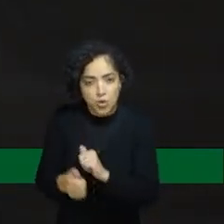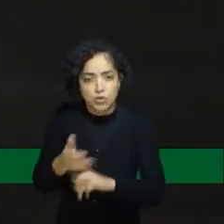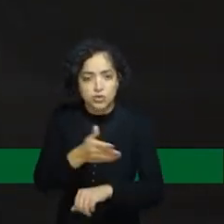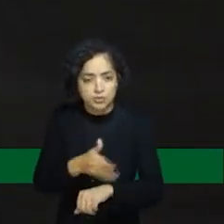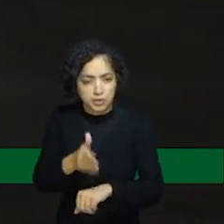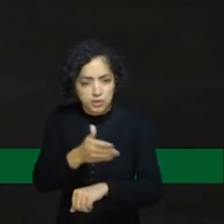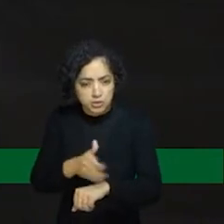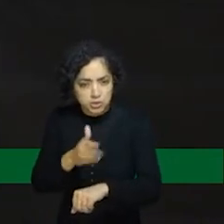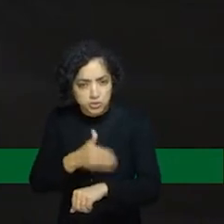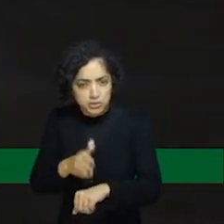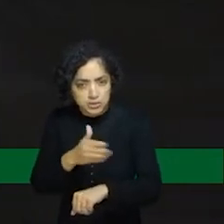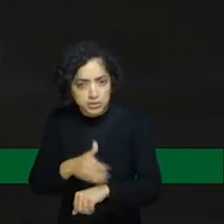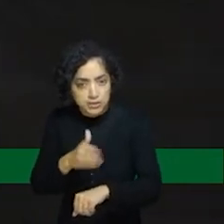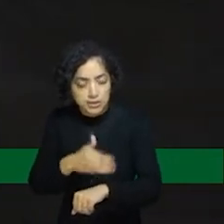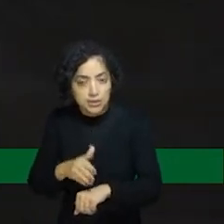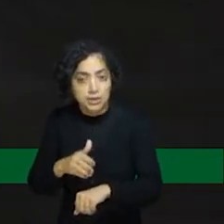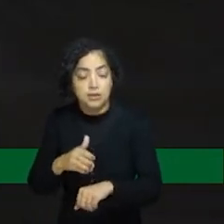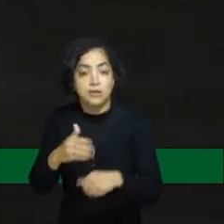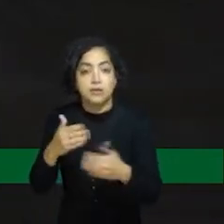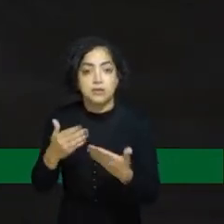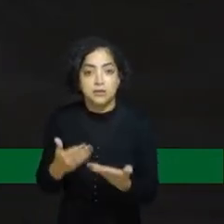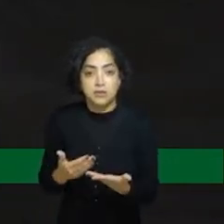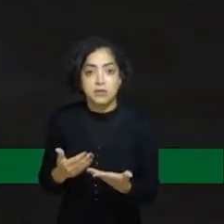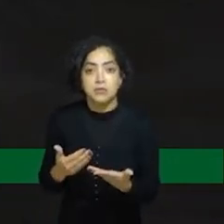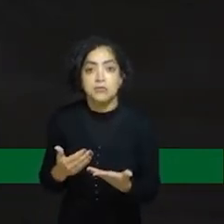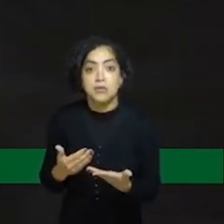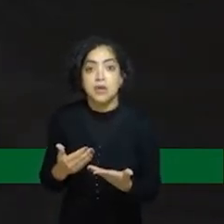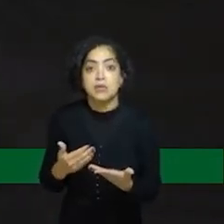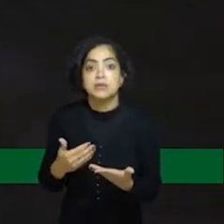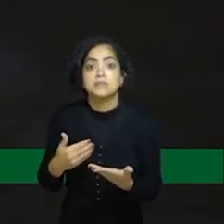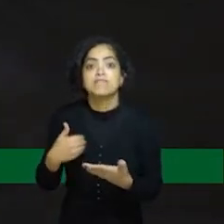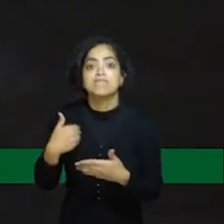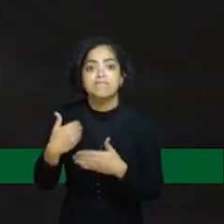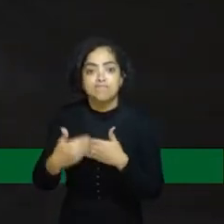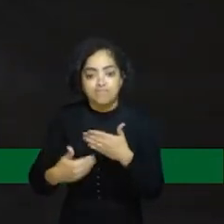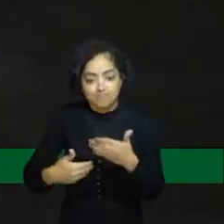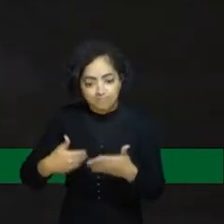que é onde a gente está atendendo, ele automaticamente ele